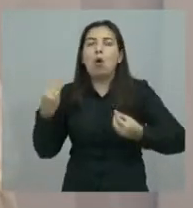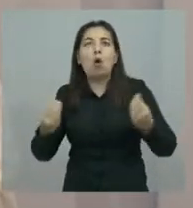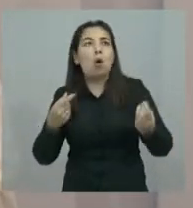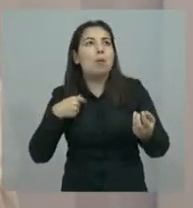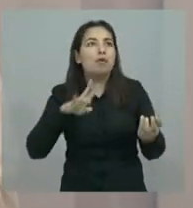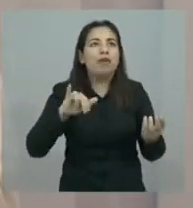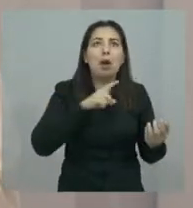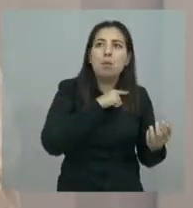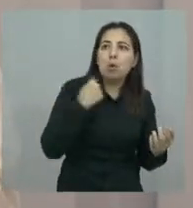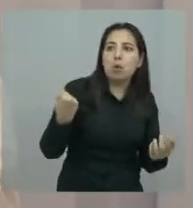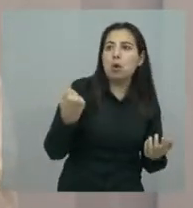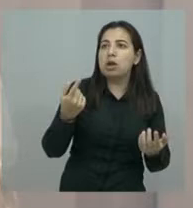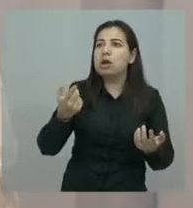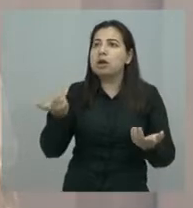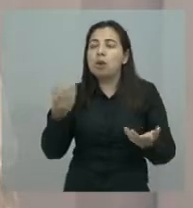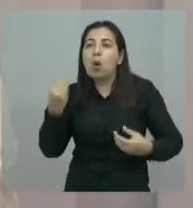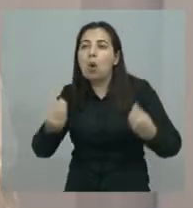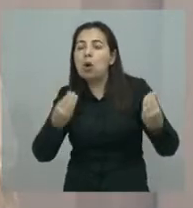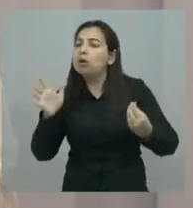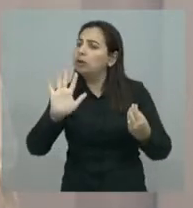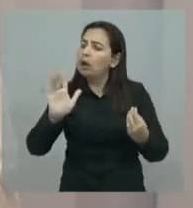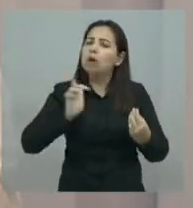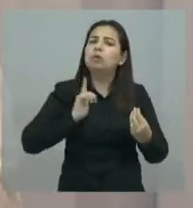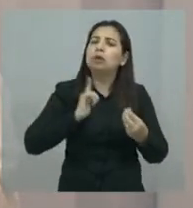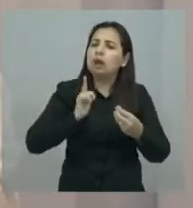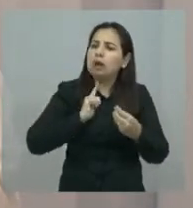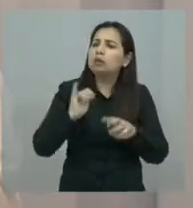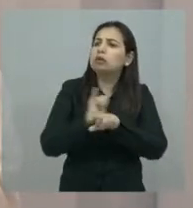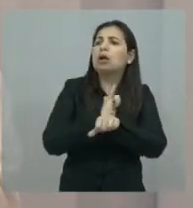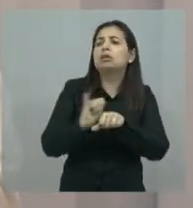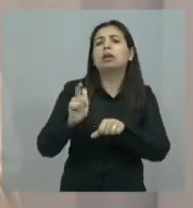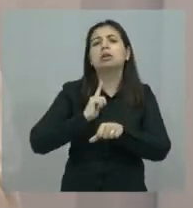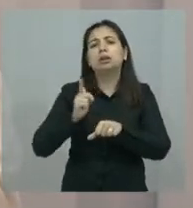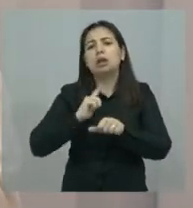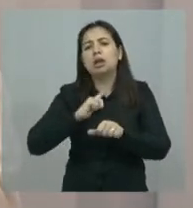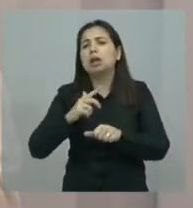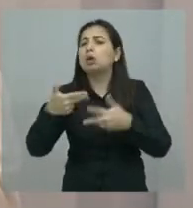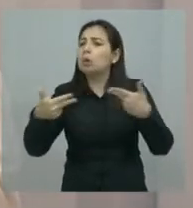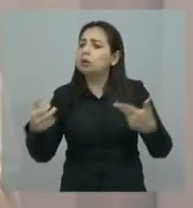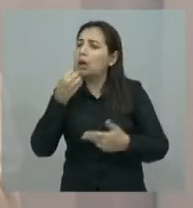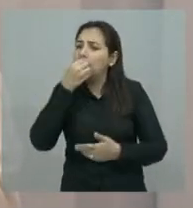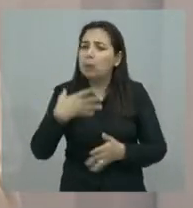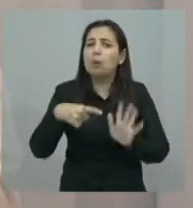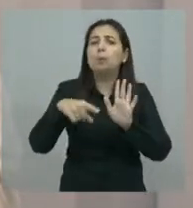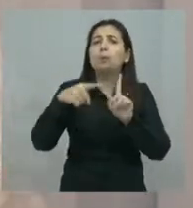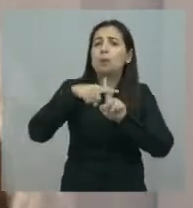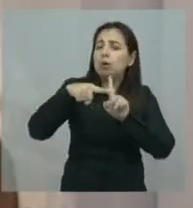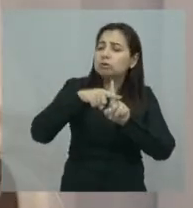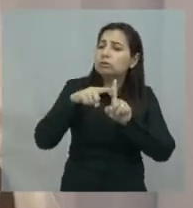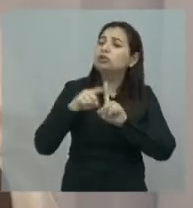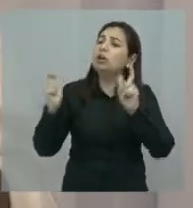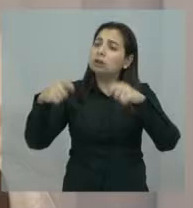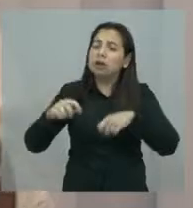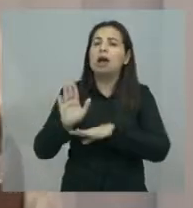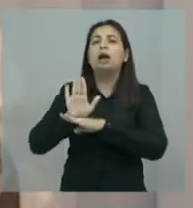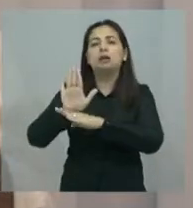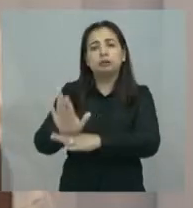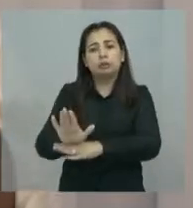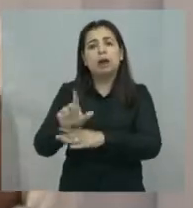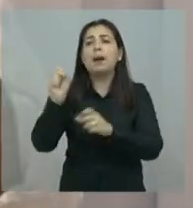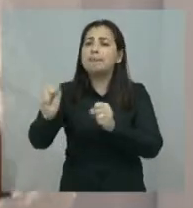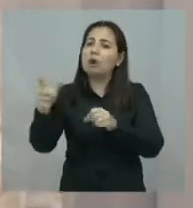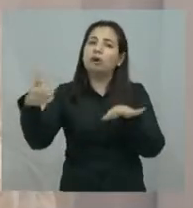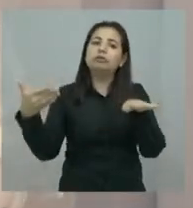muito grandes. Infelizmente a AIDS continua avançando na juventude por falta de informação ou até por acharem